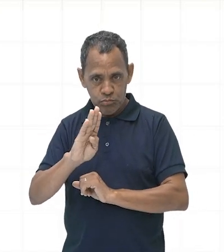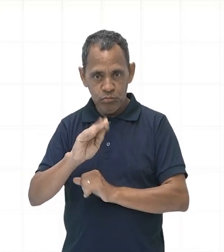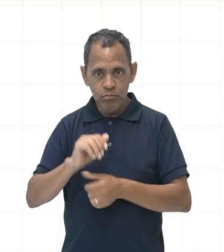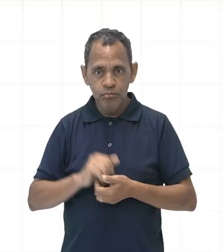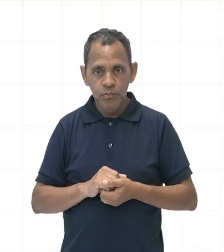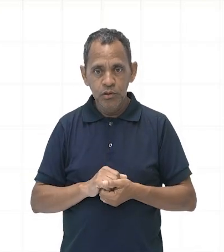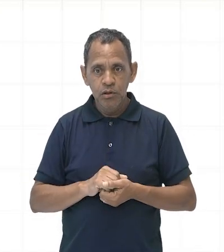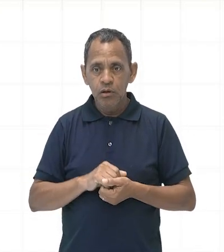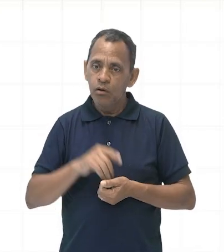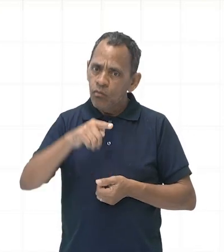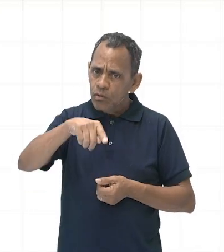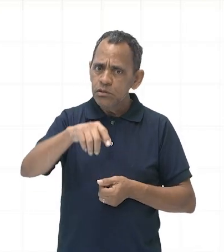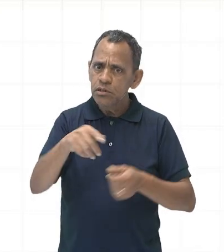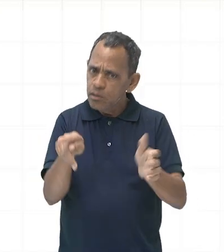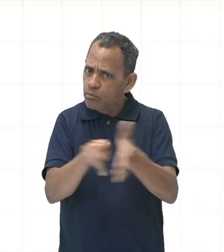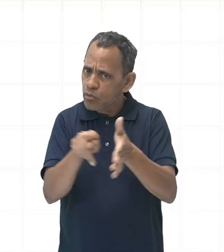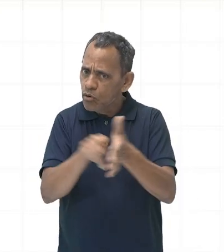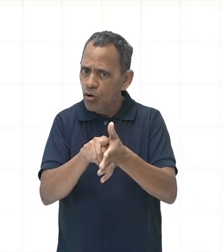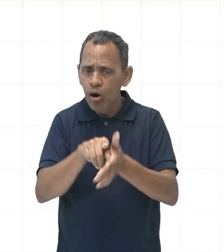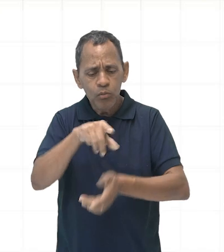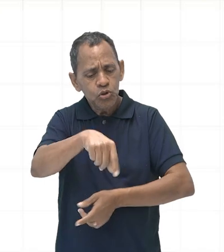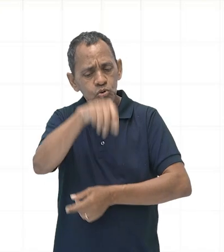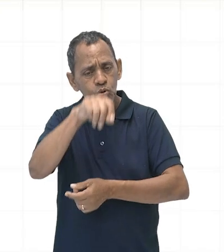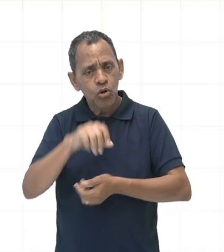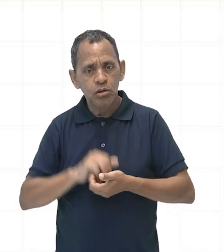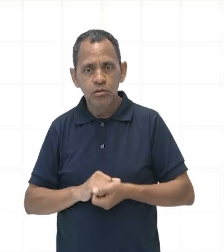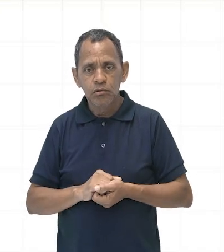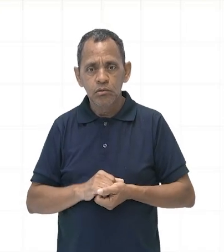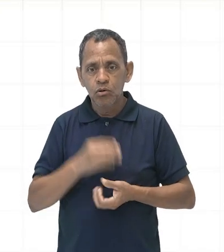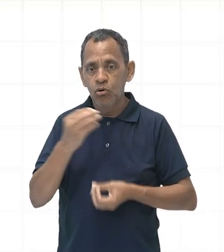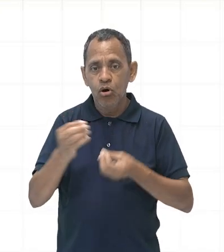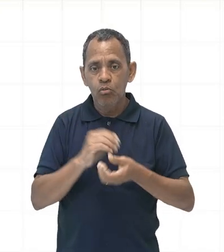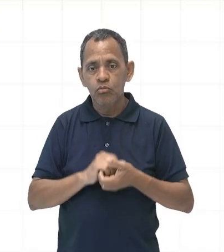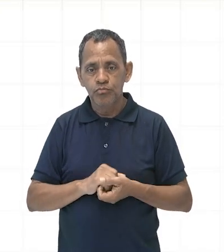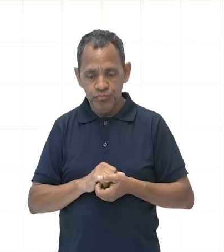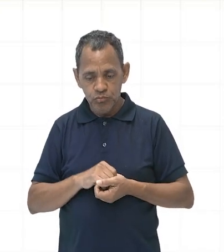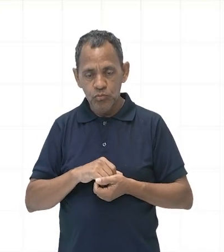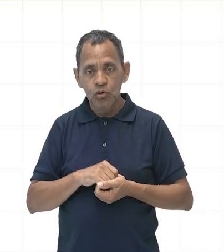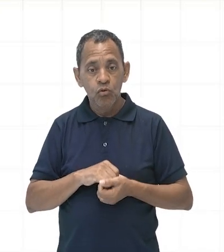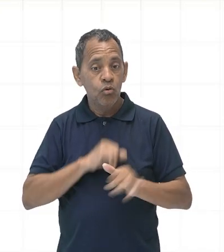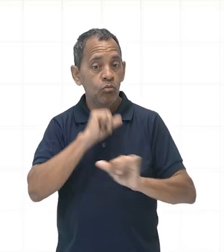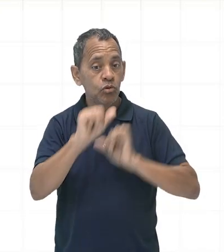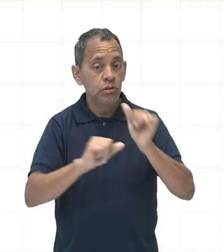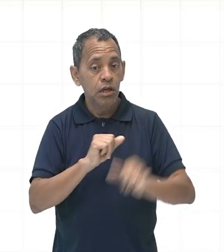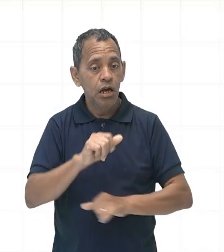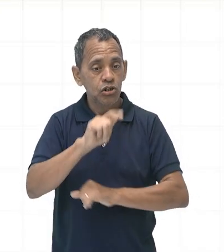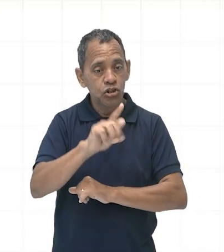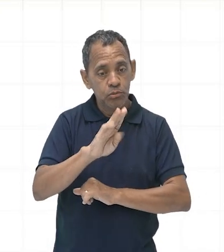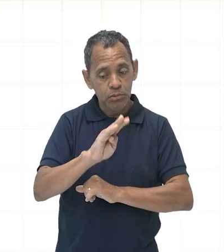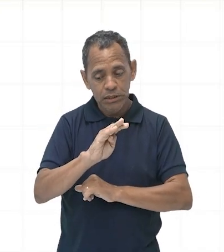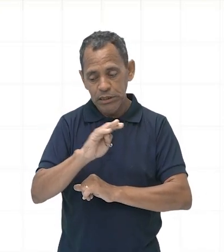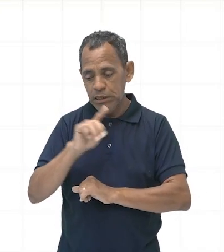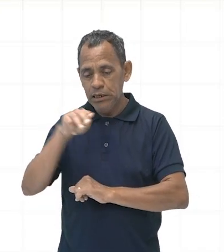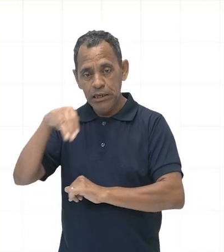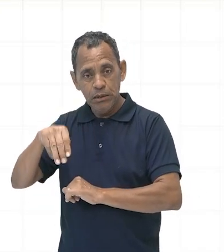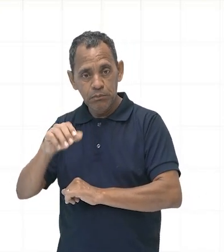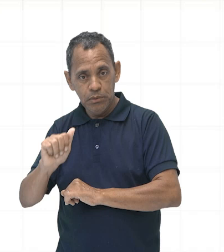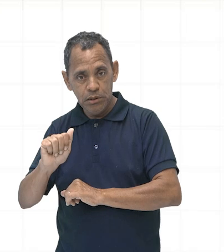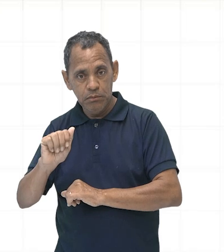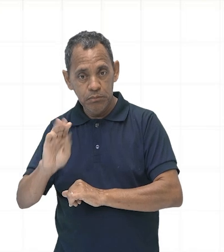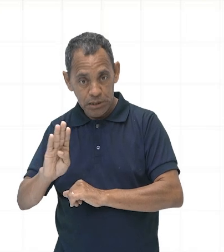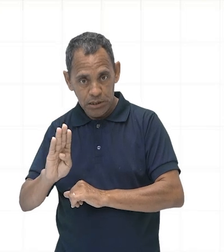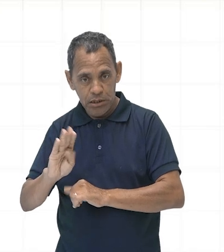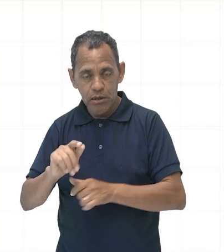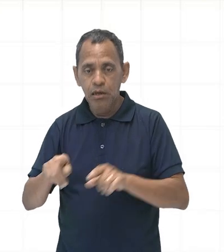escolher aí o que você vai fazer. Eu vou transformar gigabyte em megabytes, né? Para